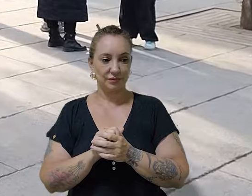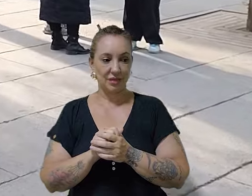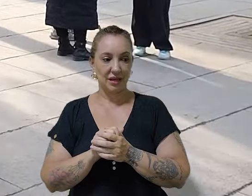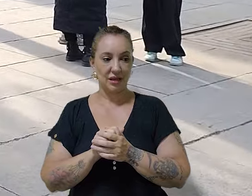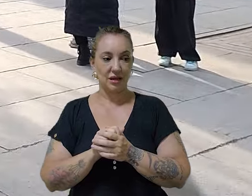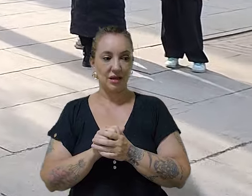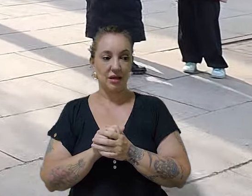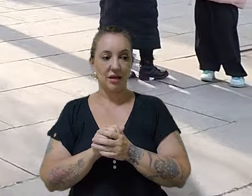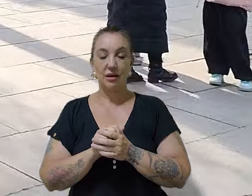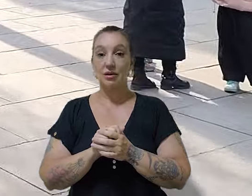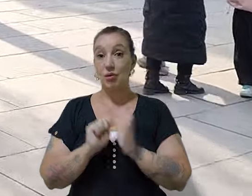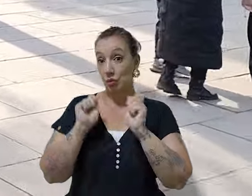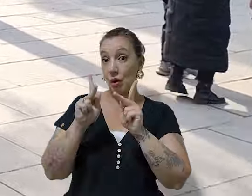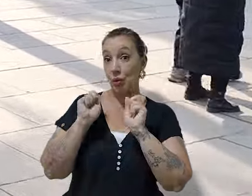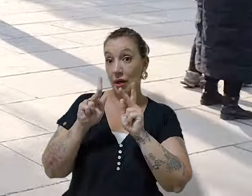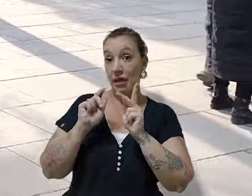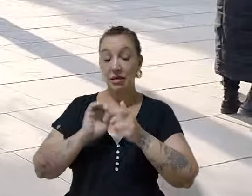Ok.